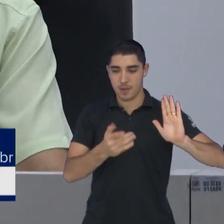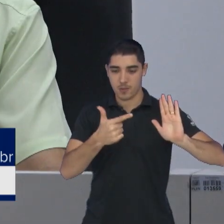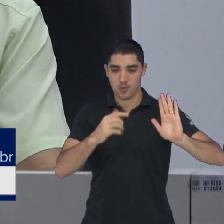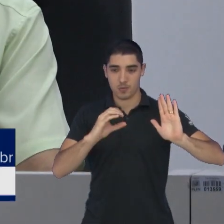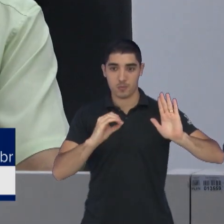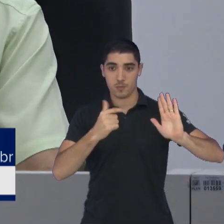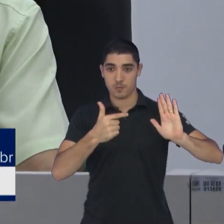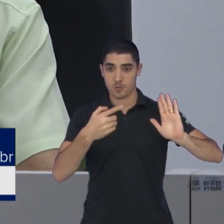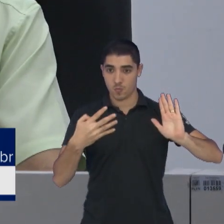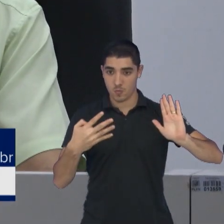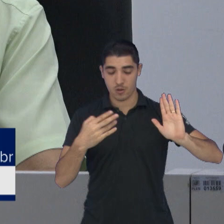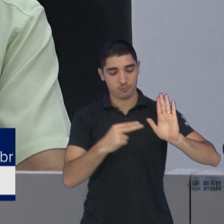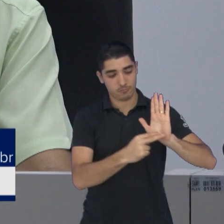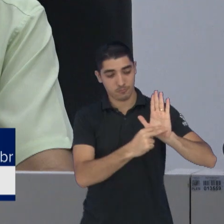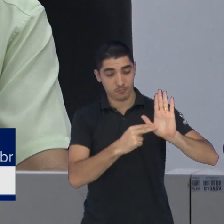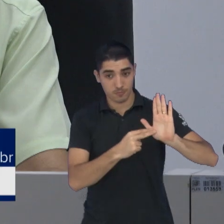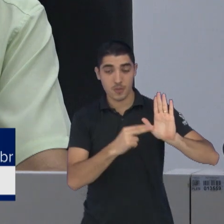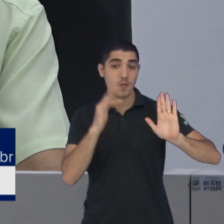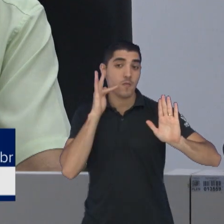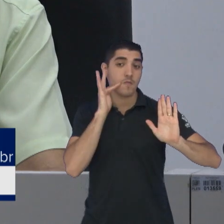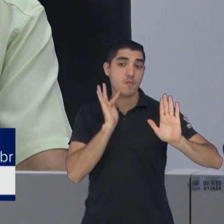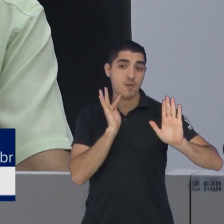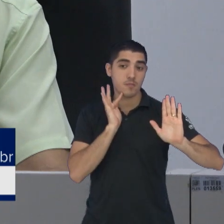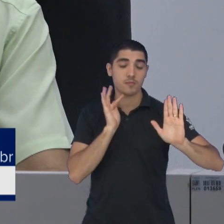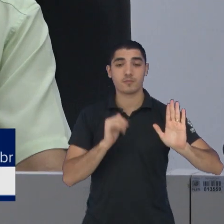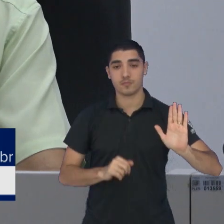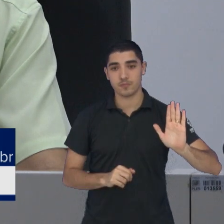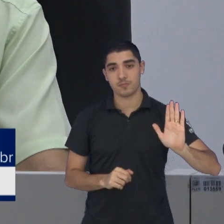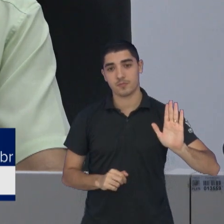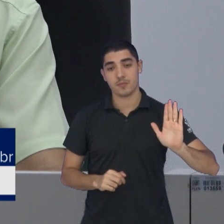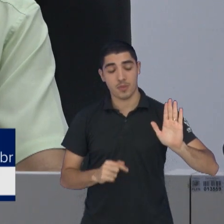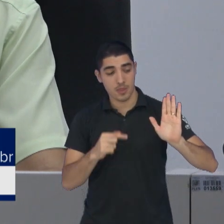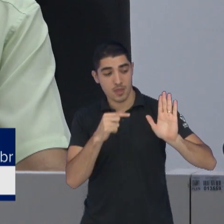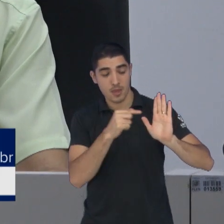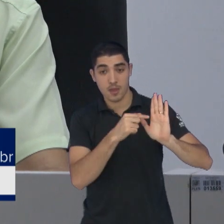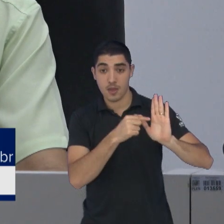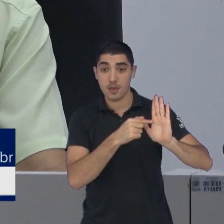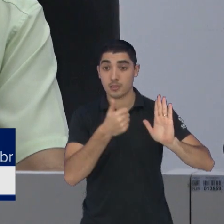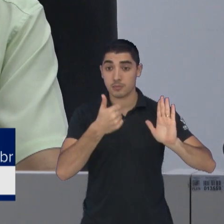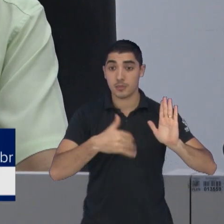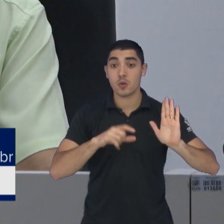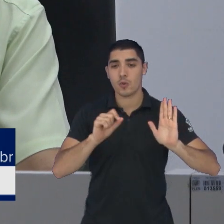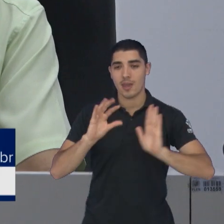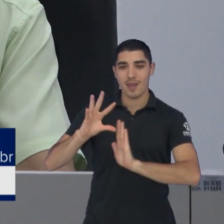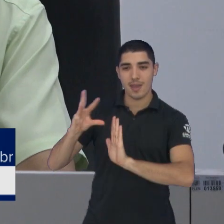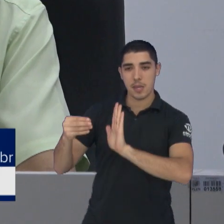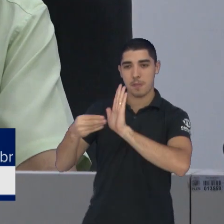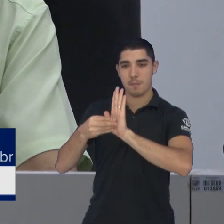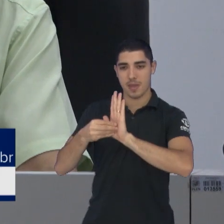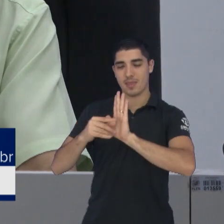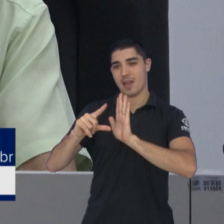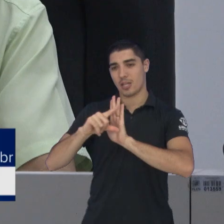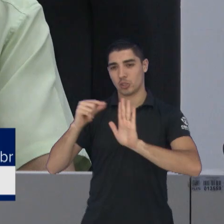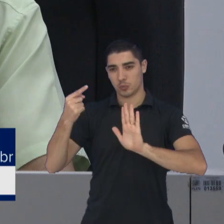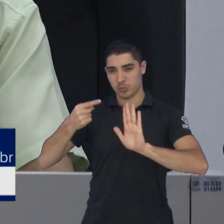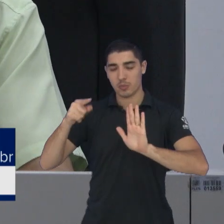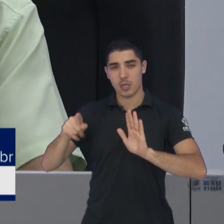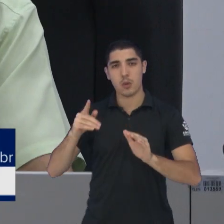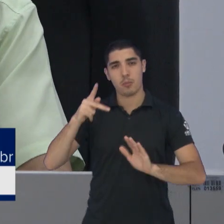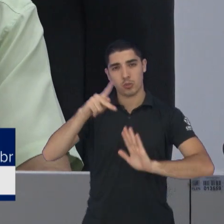70/2024. Autoria, vereador Fabião Zagueiro. Altera a emenda e o artigo 1º do projeto de lei número